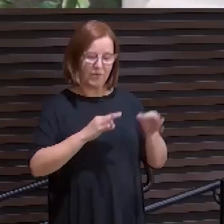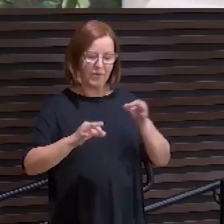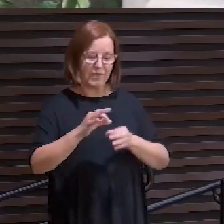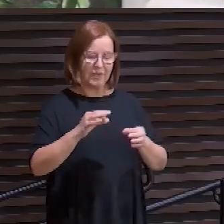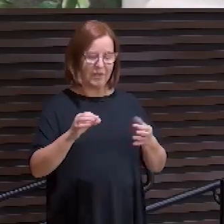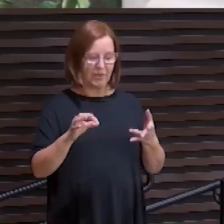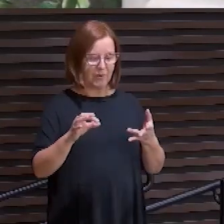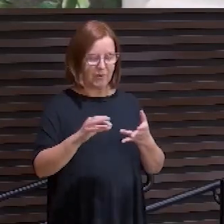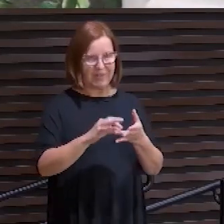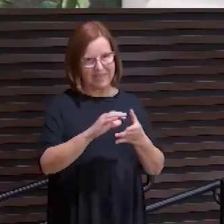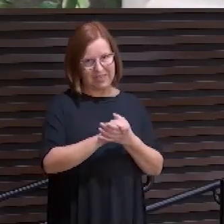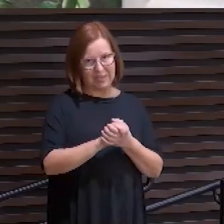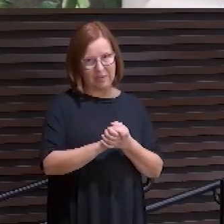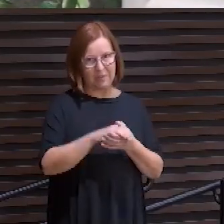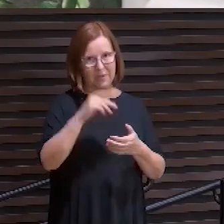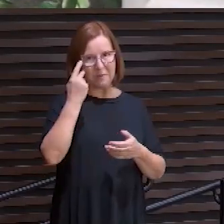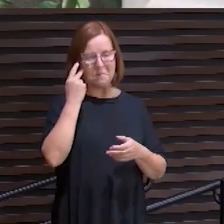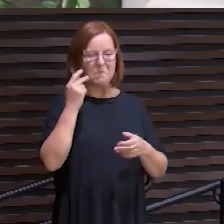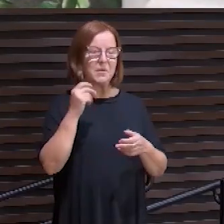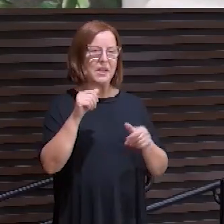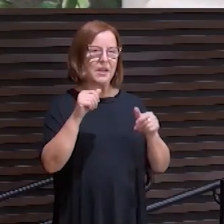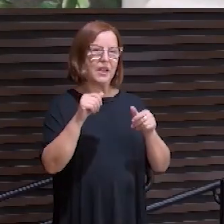para a formação da família,